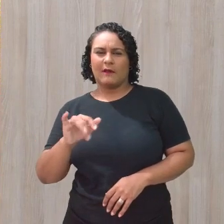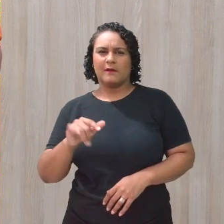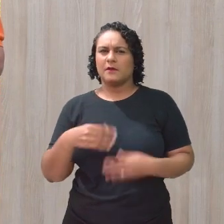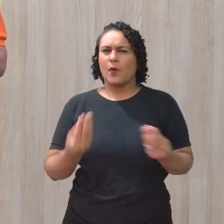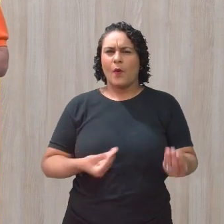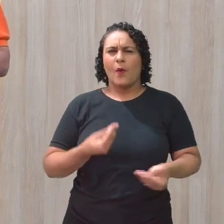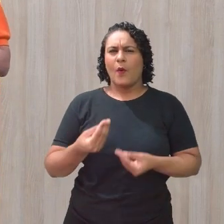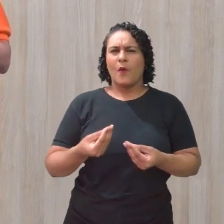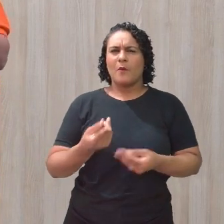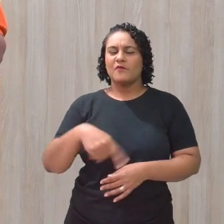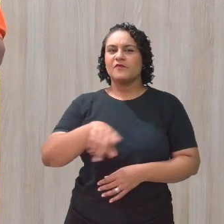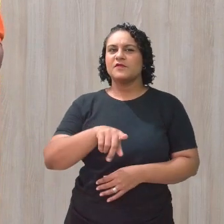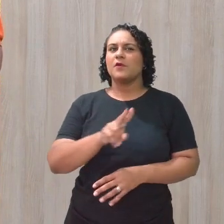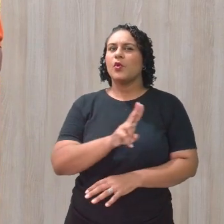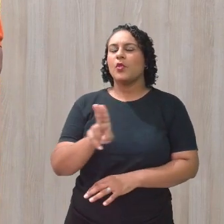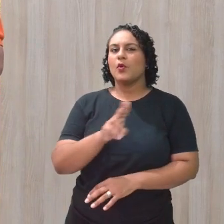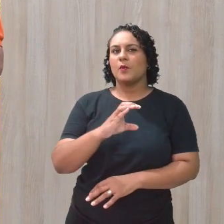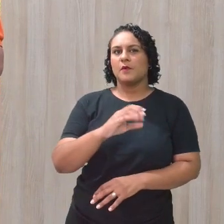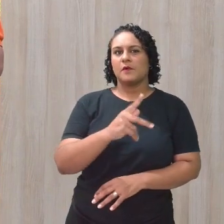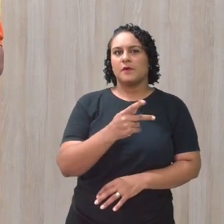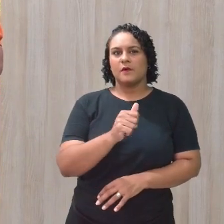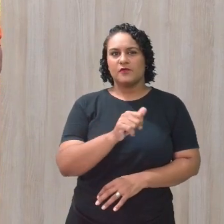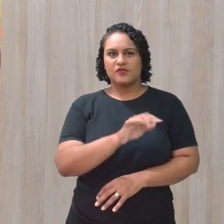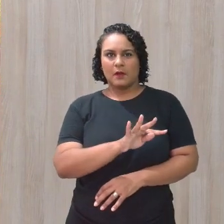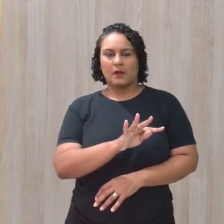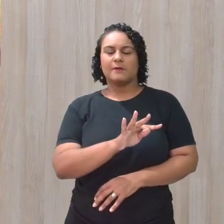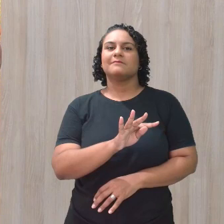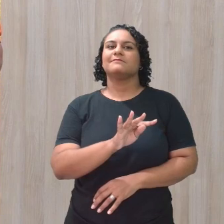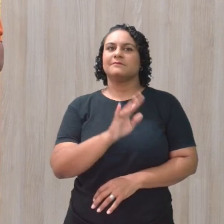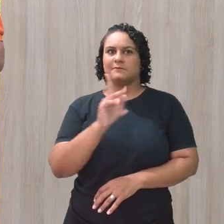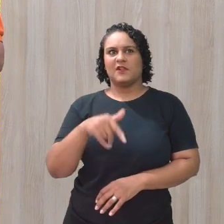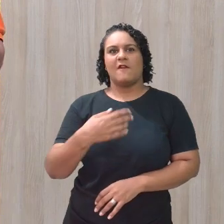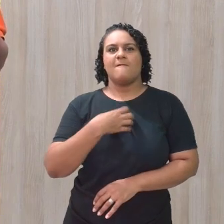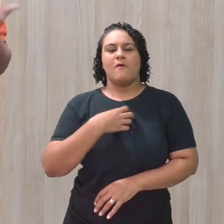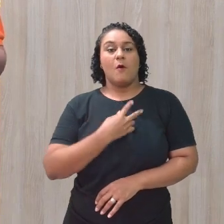como vocês chamam? Falem com a professora Camille aí pelo